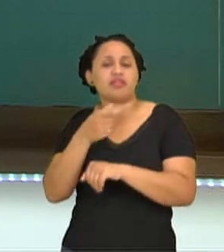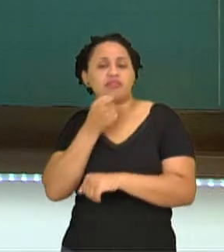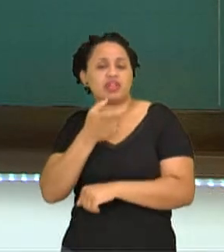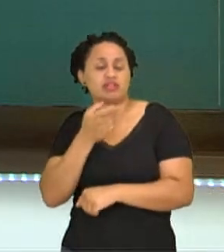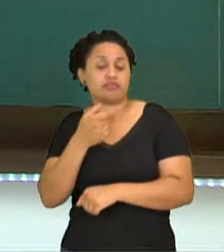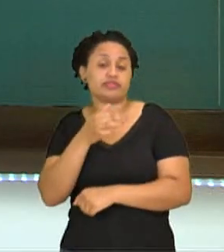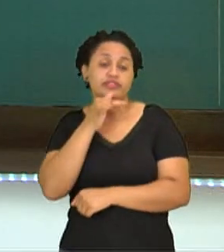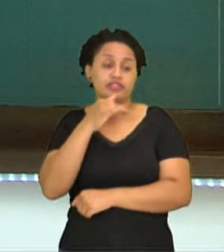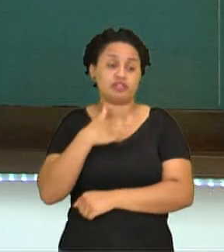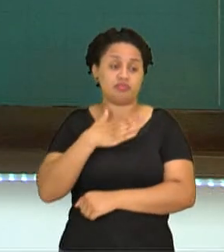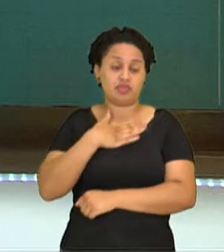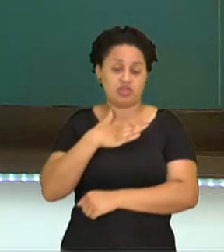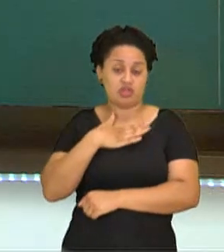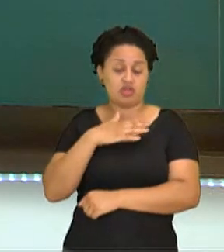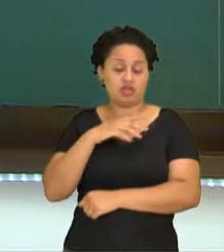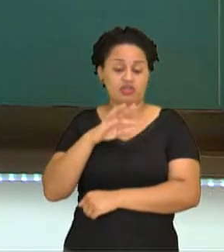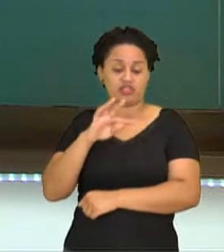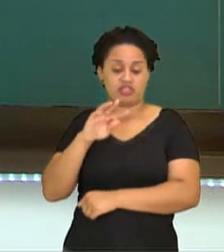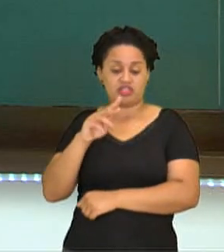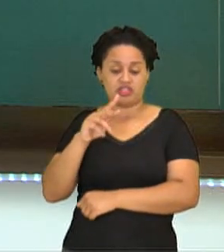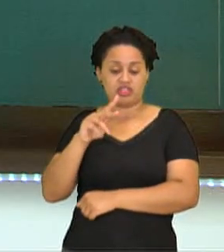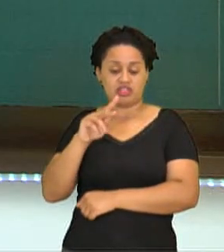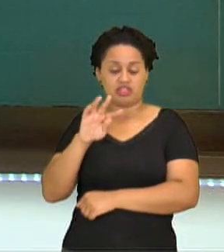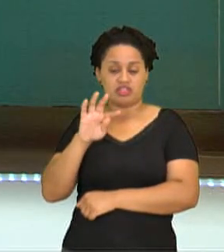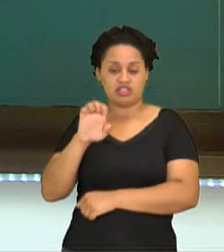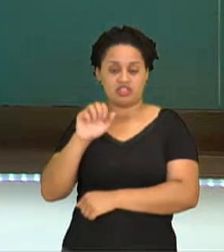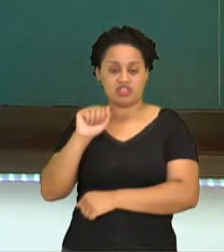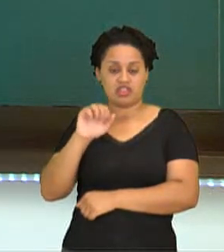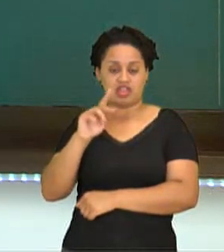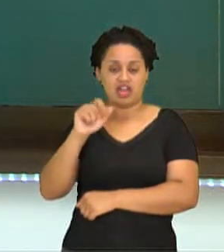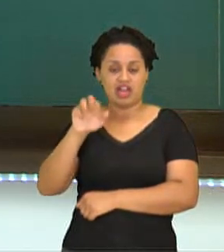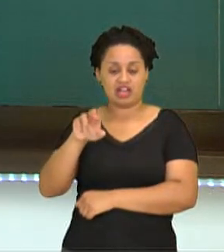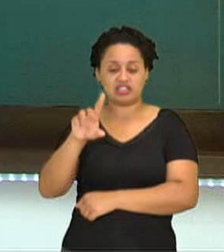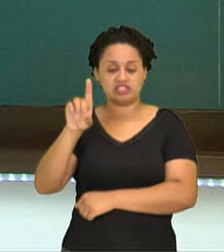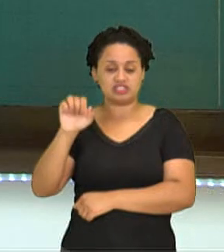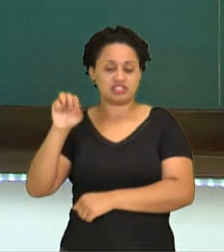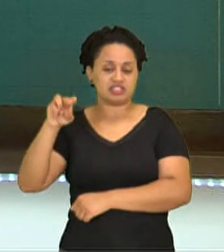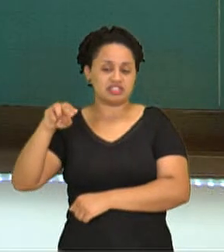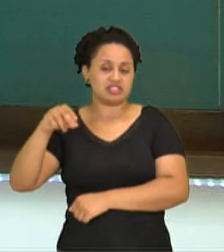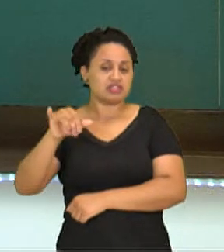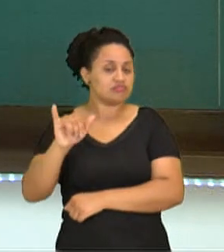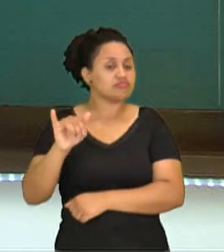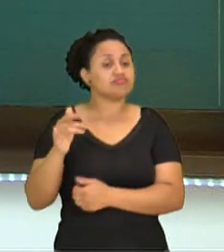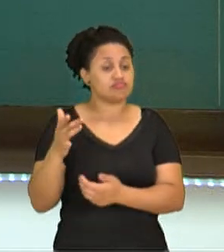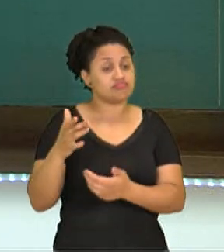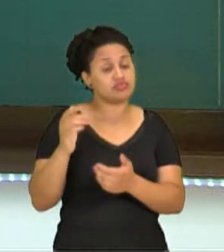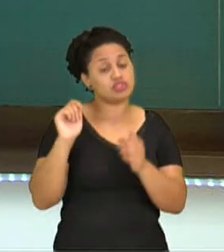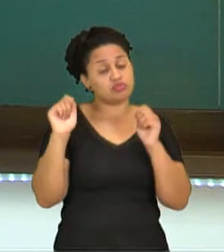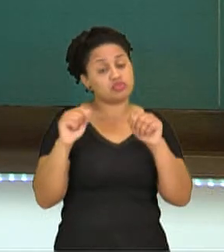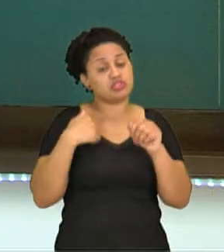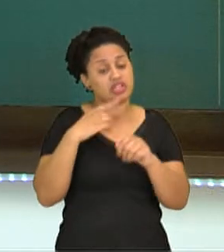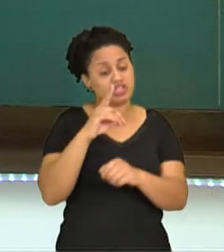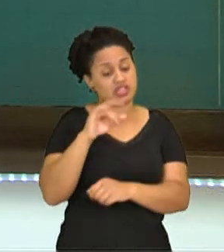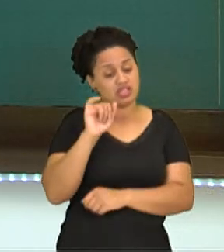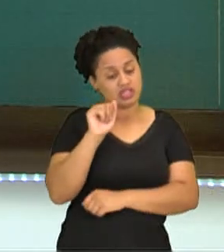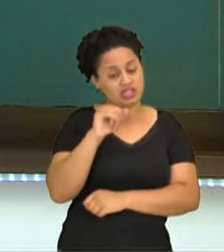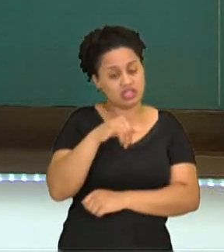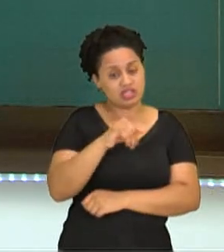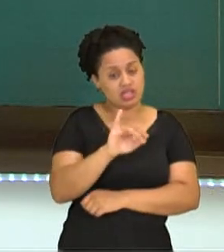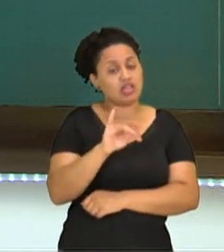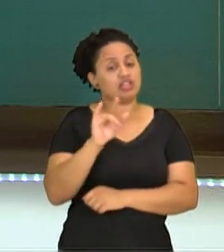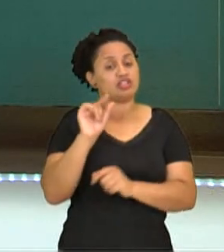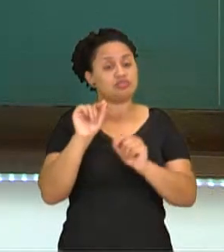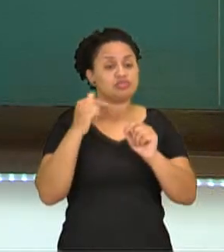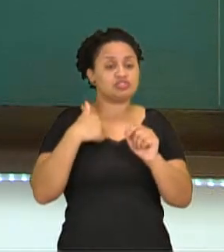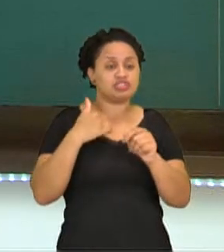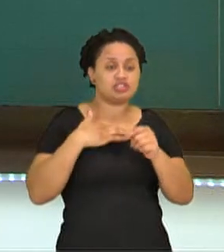sou chamada de Teacher Dani. Então, só Dani poderia ser o meu nickname, mas na escola os alunos me chamam